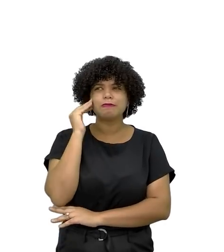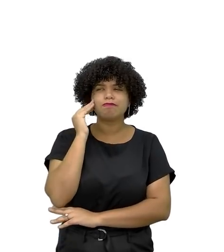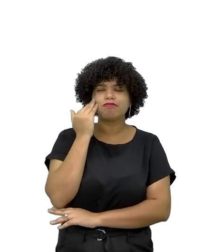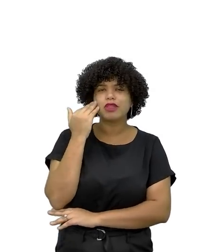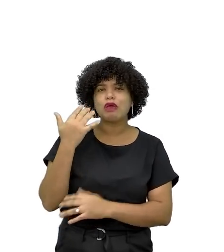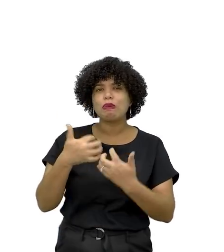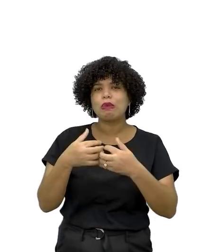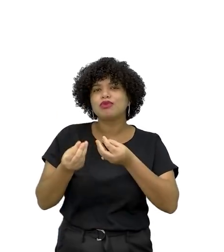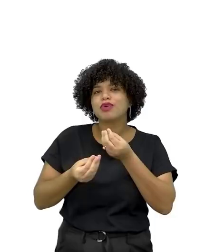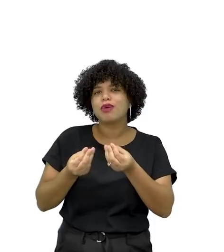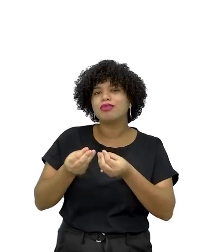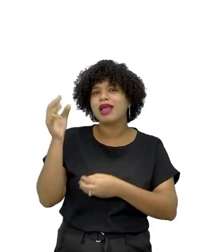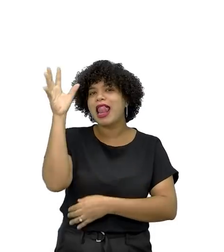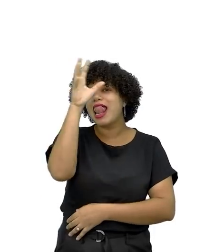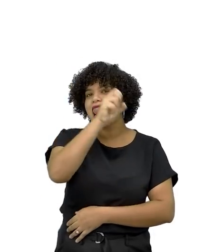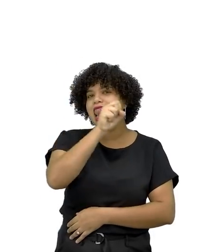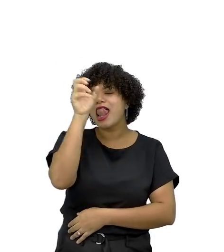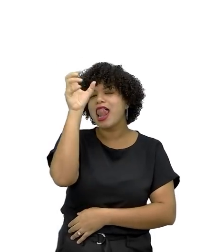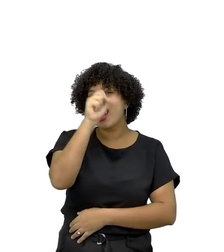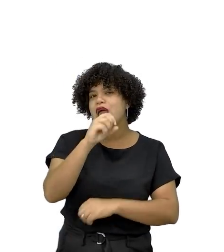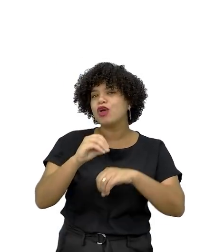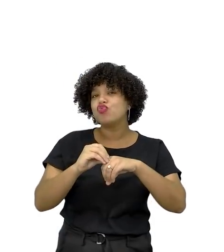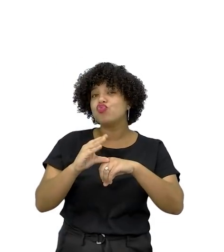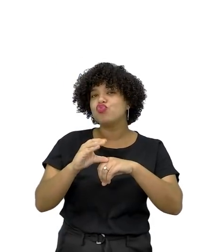sobre aprendizagem baseada em